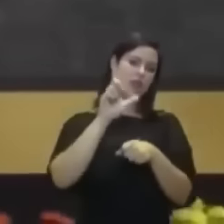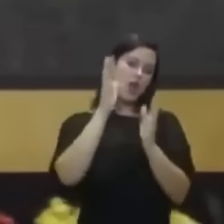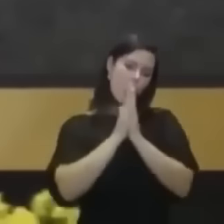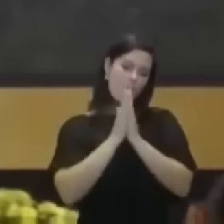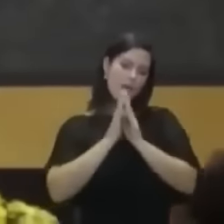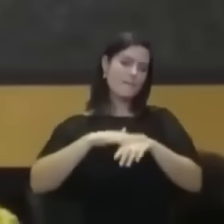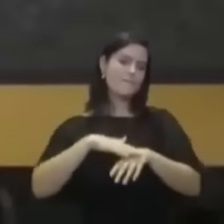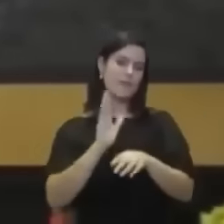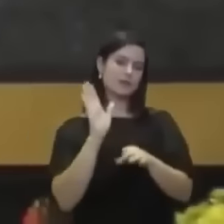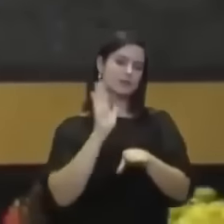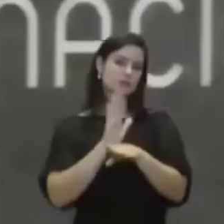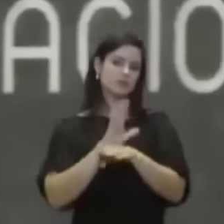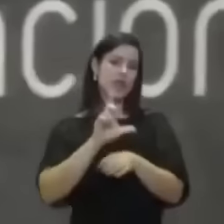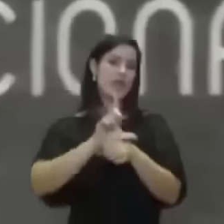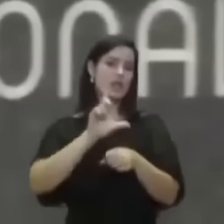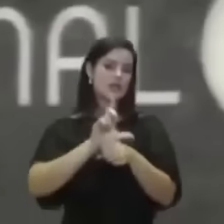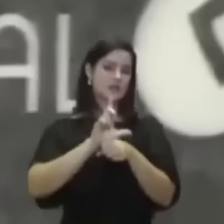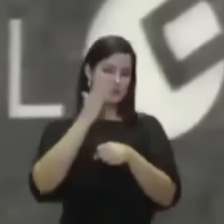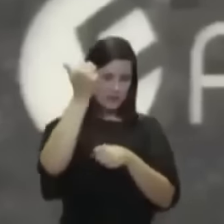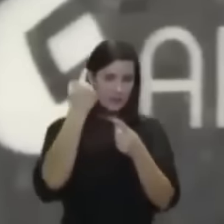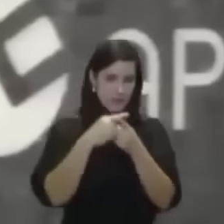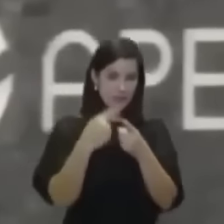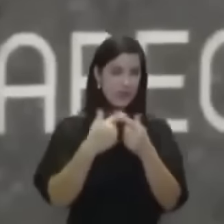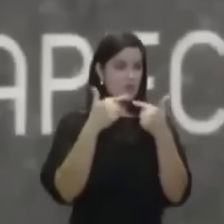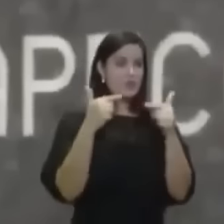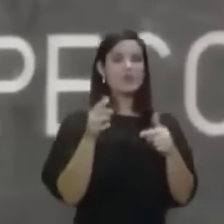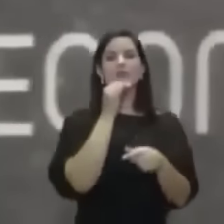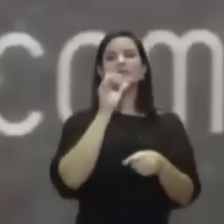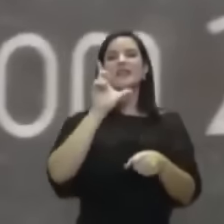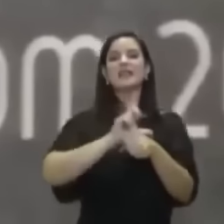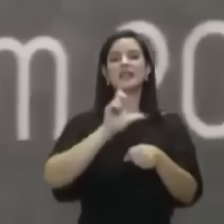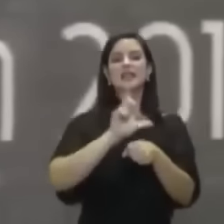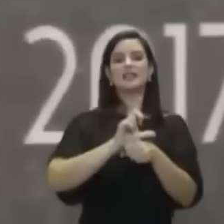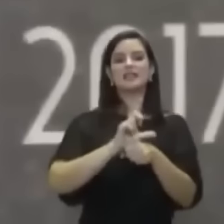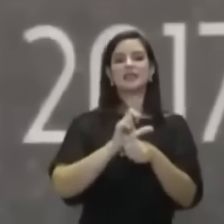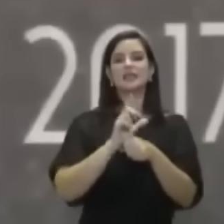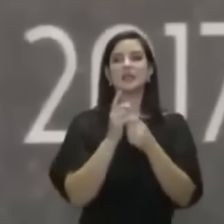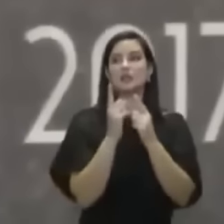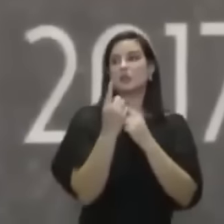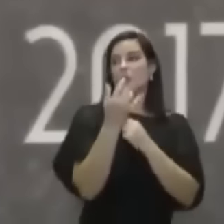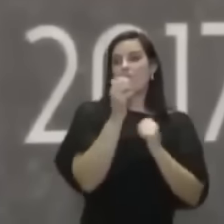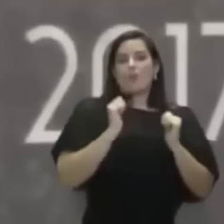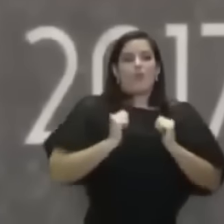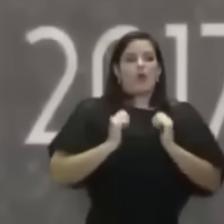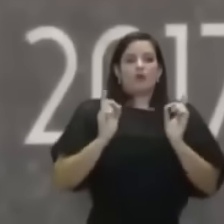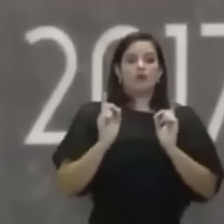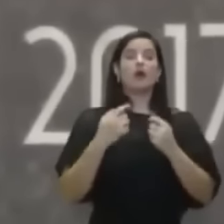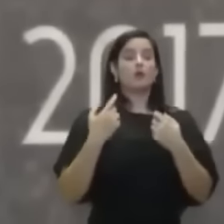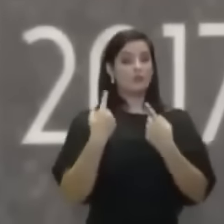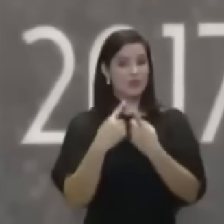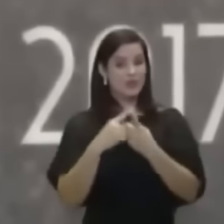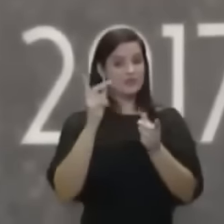aqui muitos líderes. Sabem por quê, irmãos? Não tem líder neutro. Liderança é influência. Um líder é uma